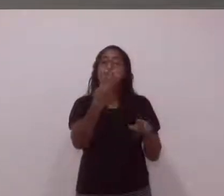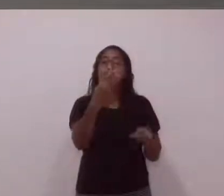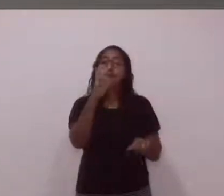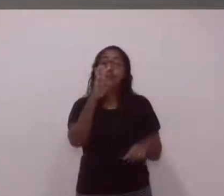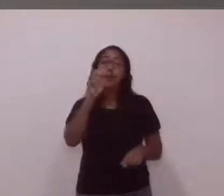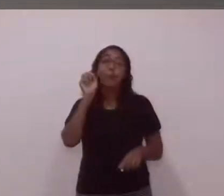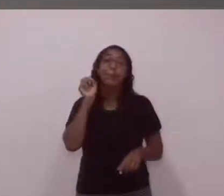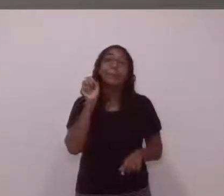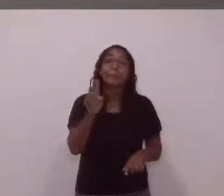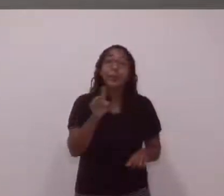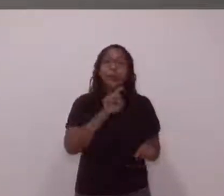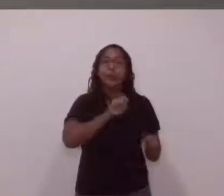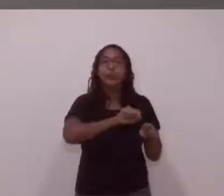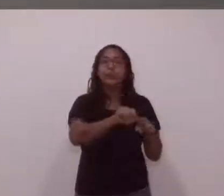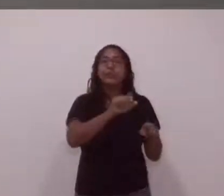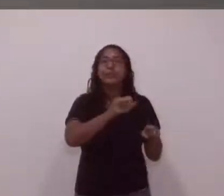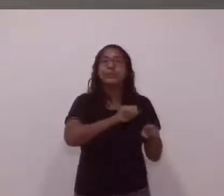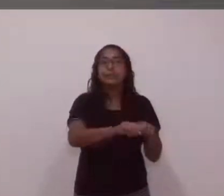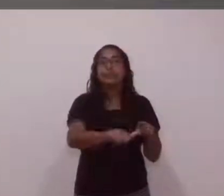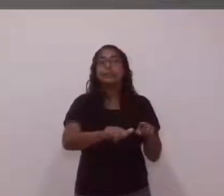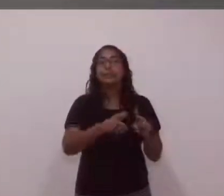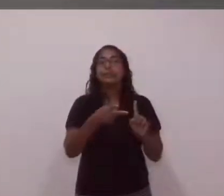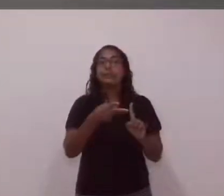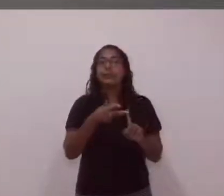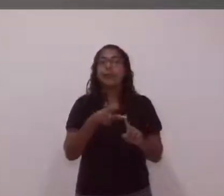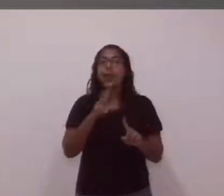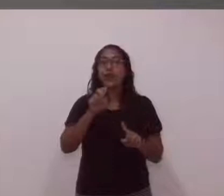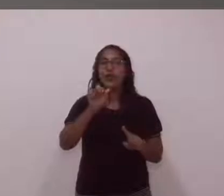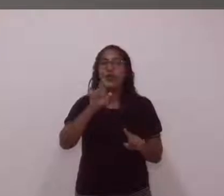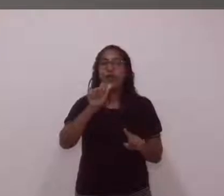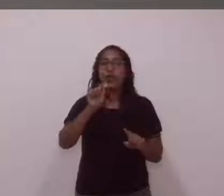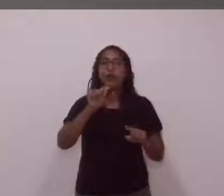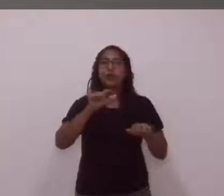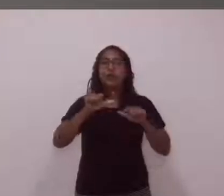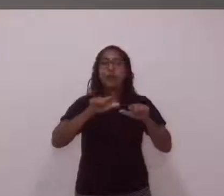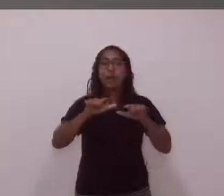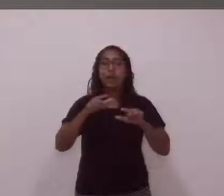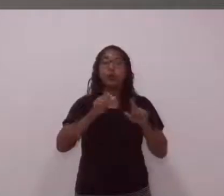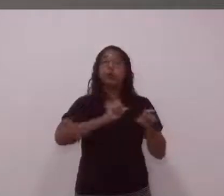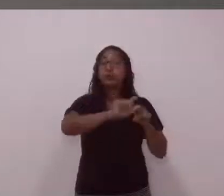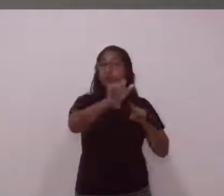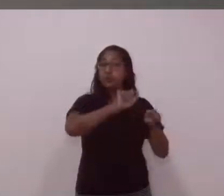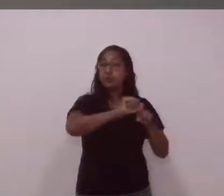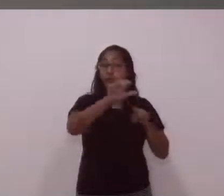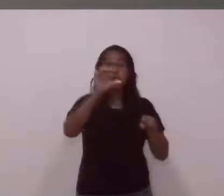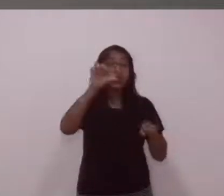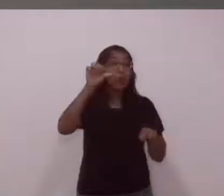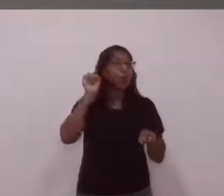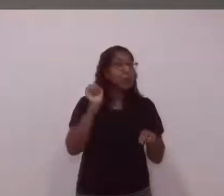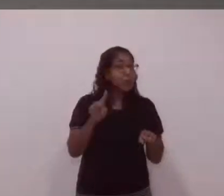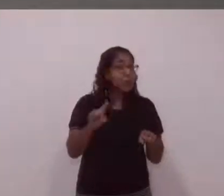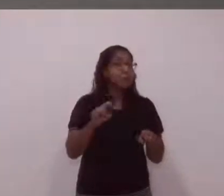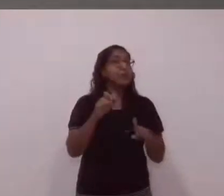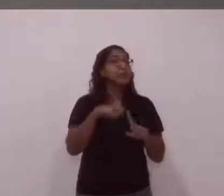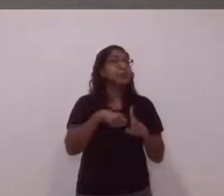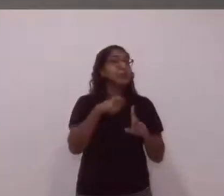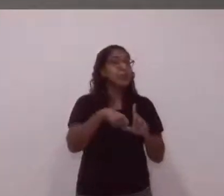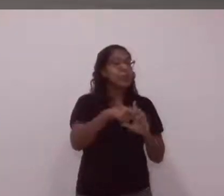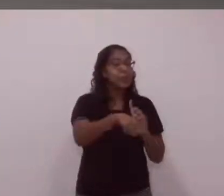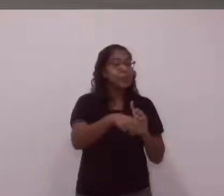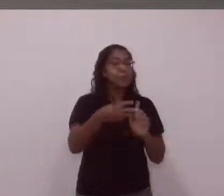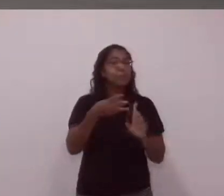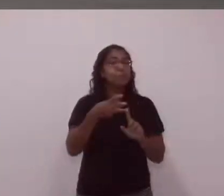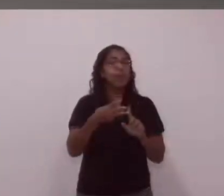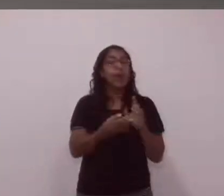aluguel a prefeitura que paga a vara do trabalho 9 mil reais isso aqui é por mês o gente cartório